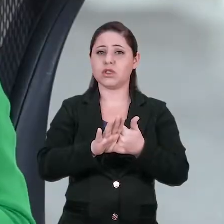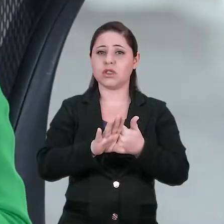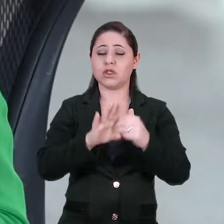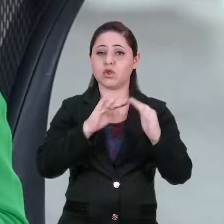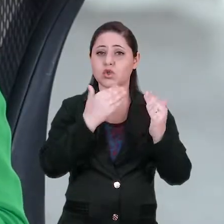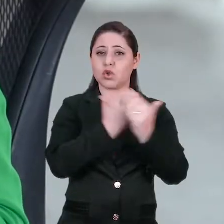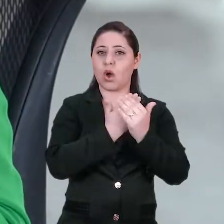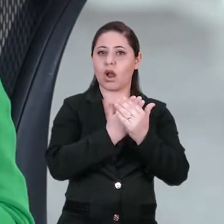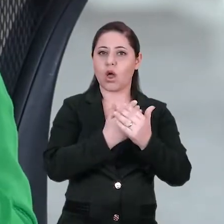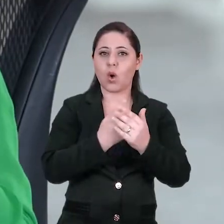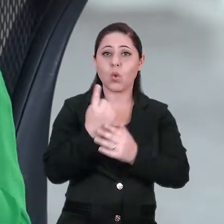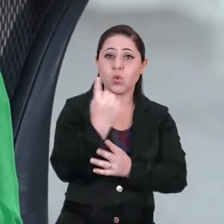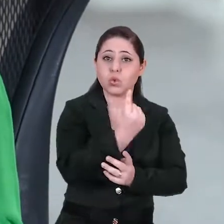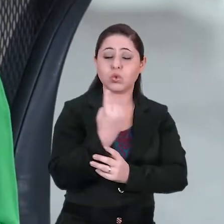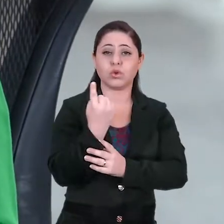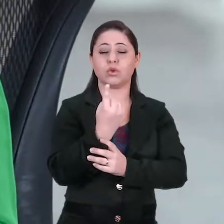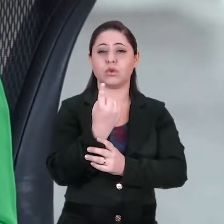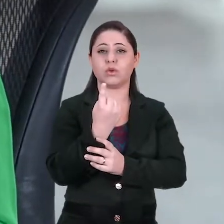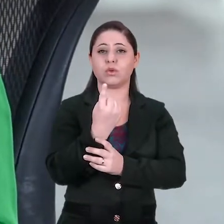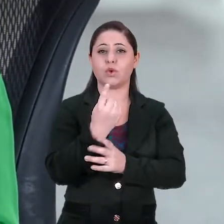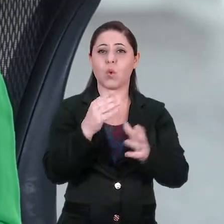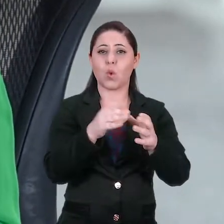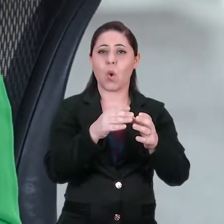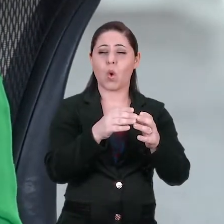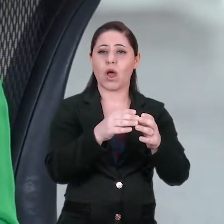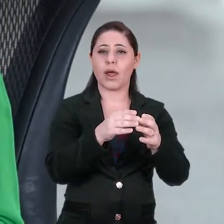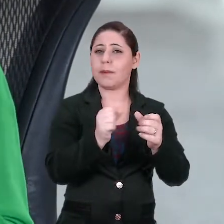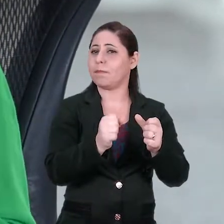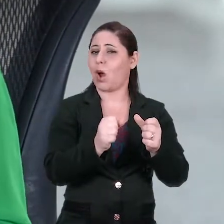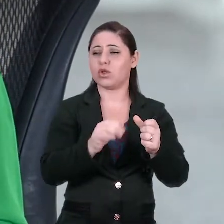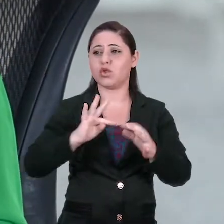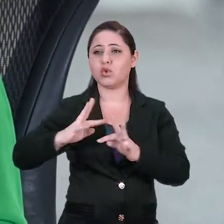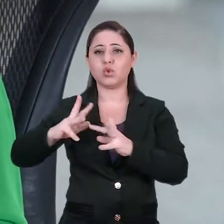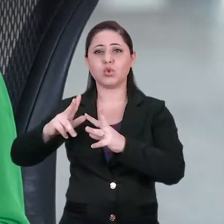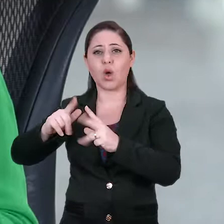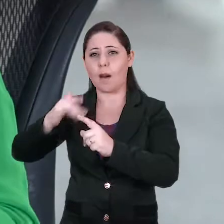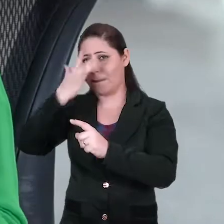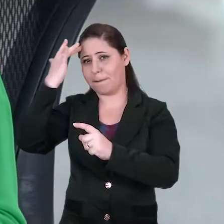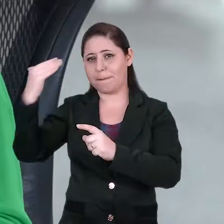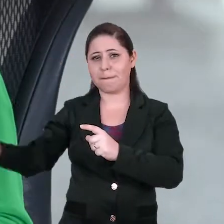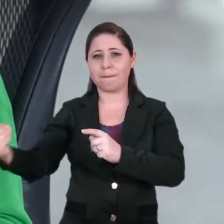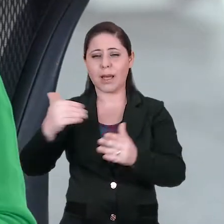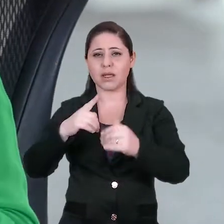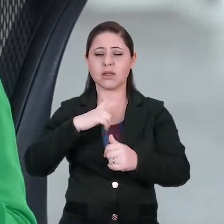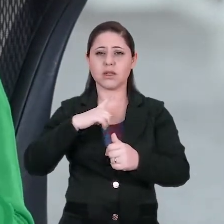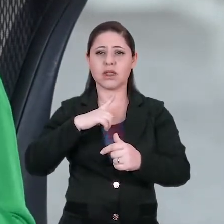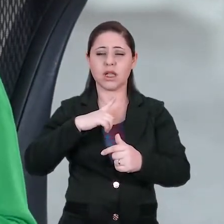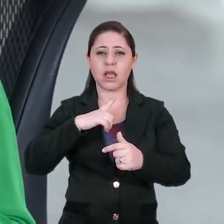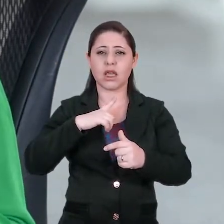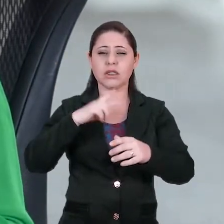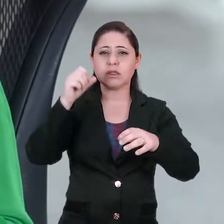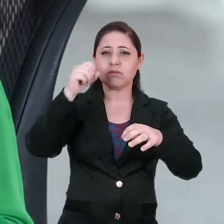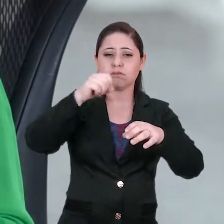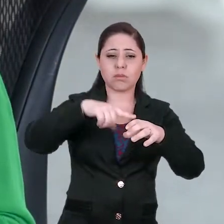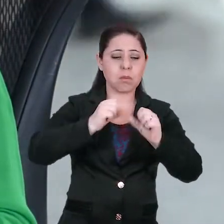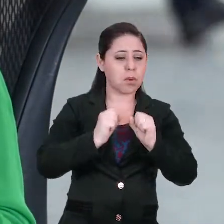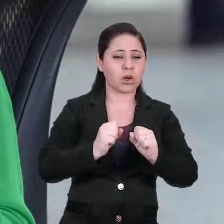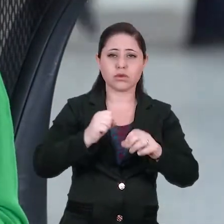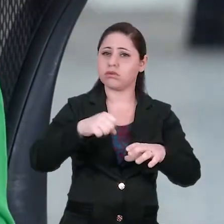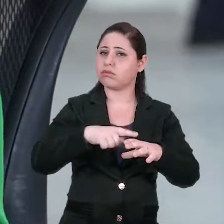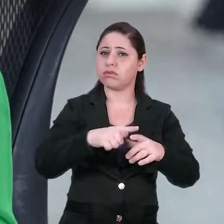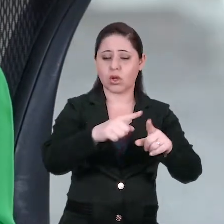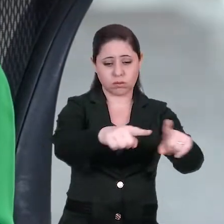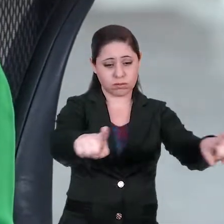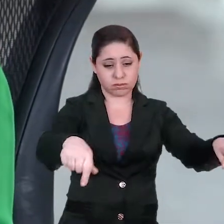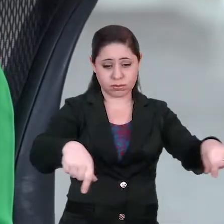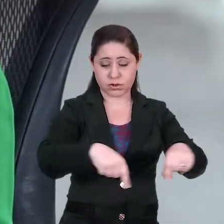espaço público comum, que está ali à disposição, que tem uma quadra de esporte, que tem espaço,